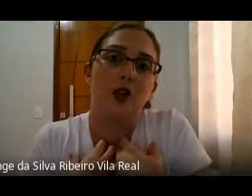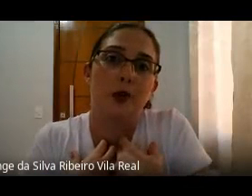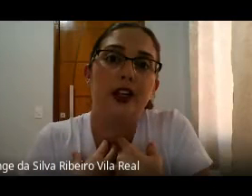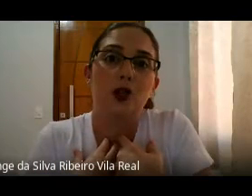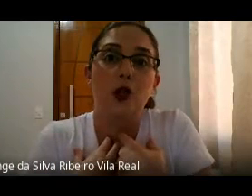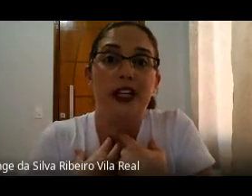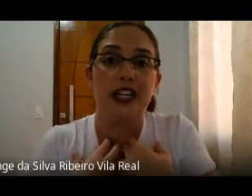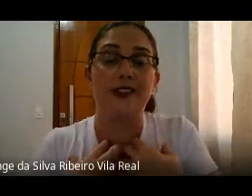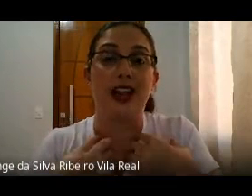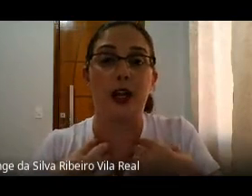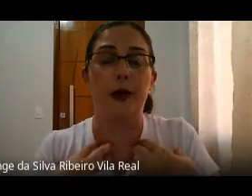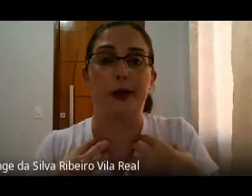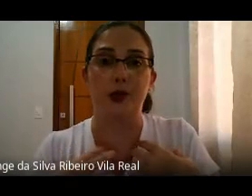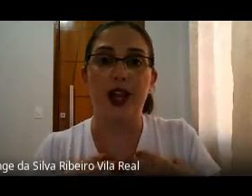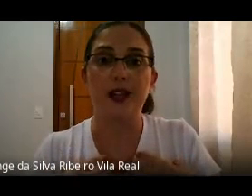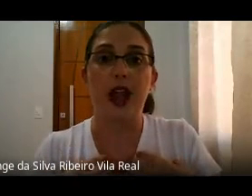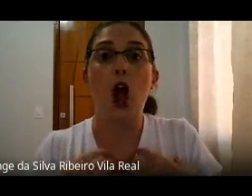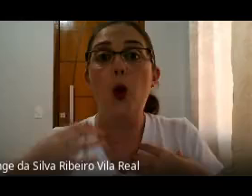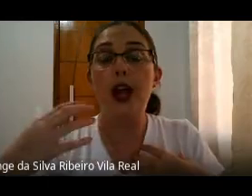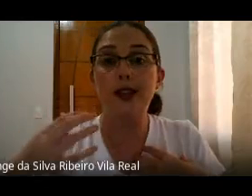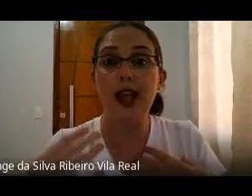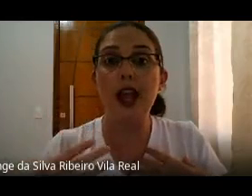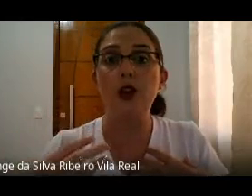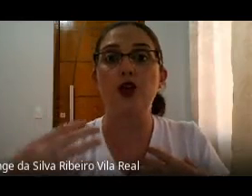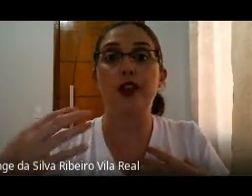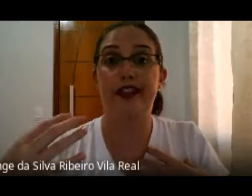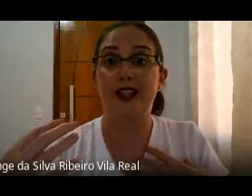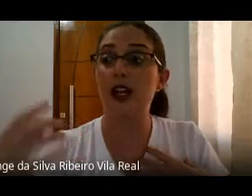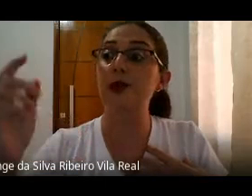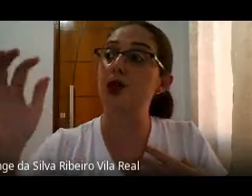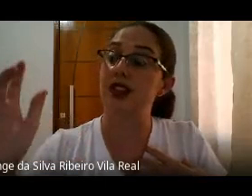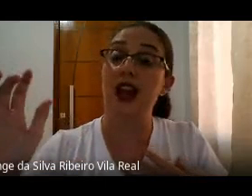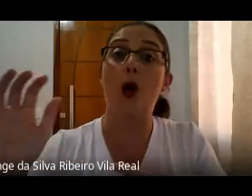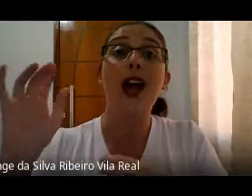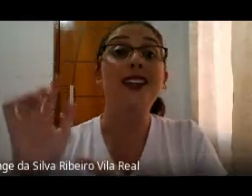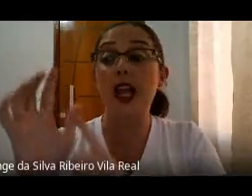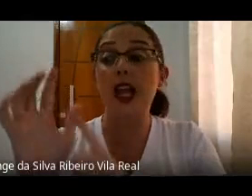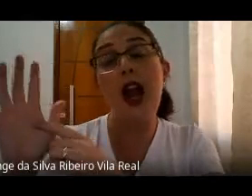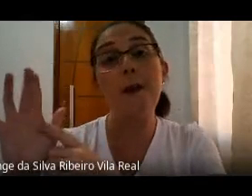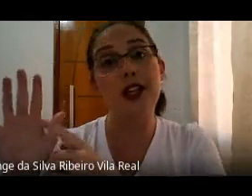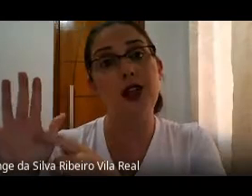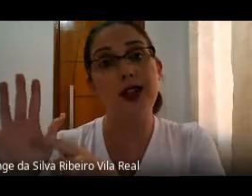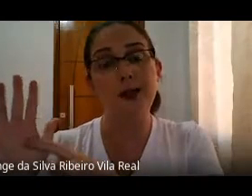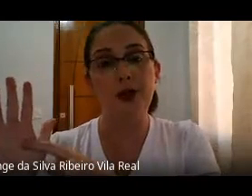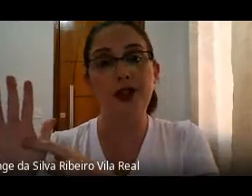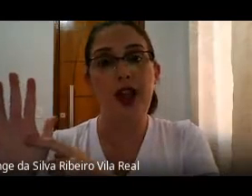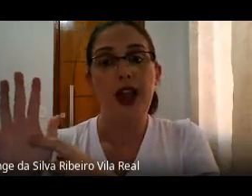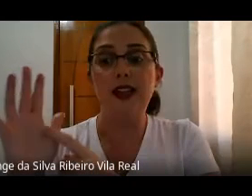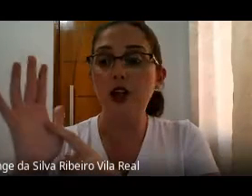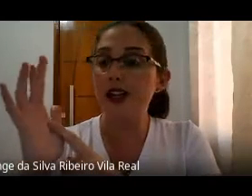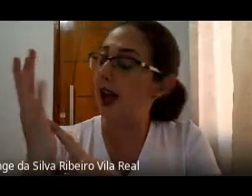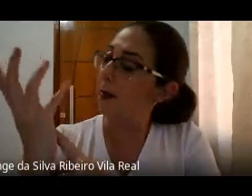como seres humanos dominantes da língua portuguesa, o receio de fazermos o sinal sem olhar para as nossas